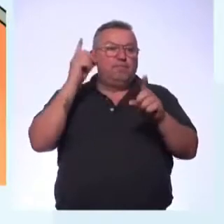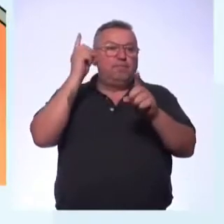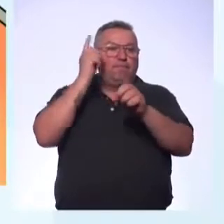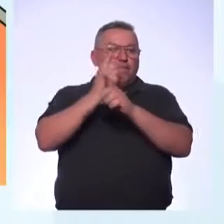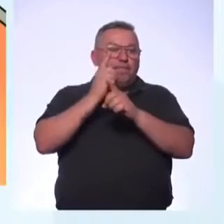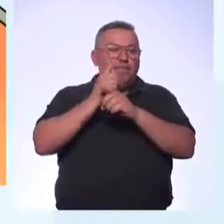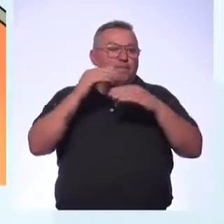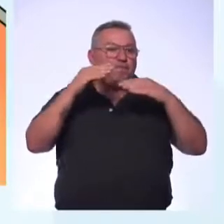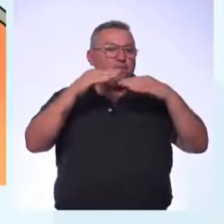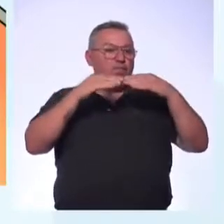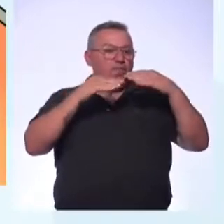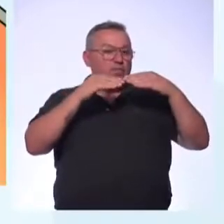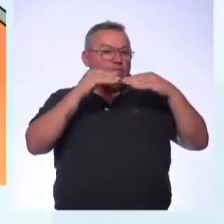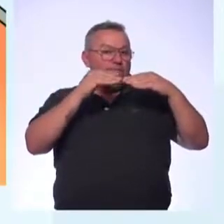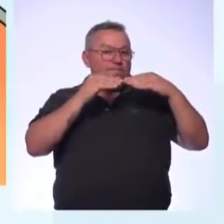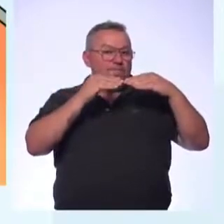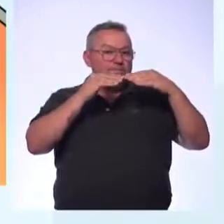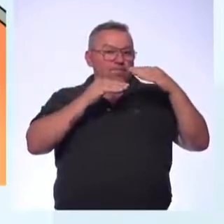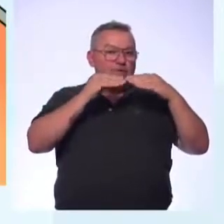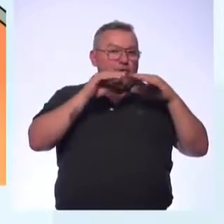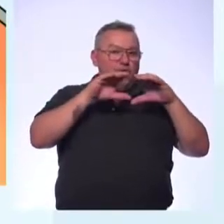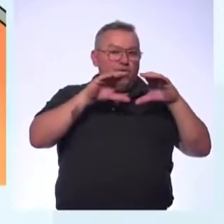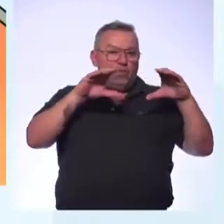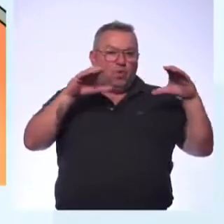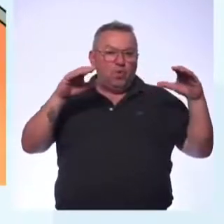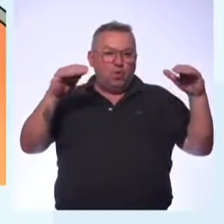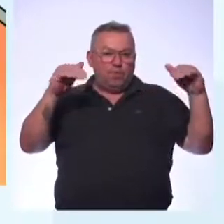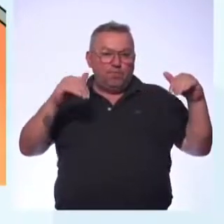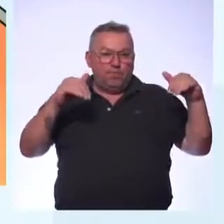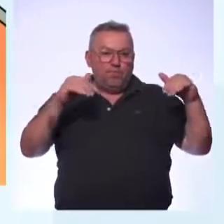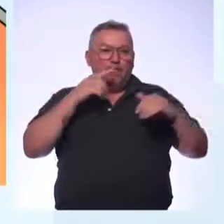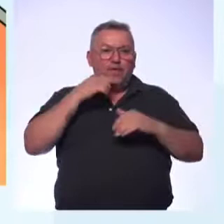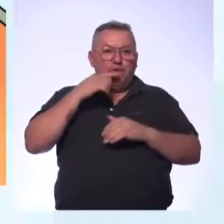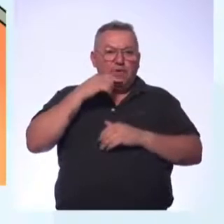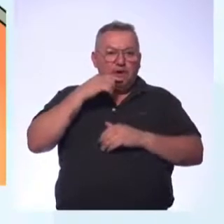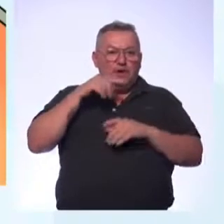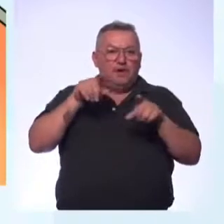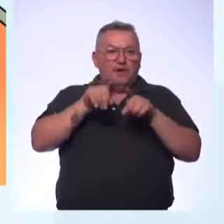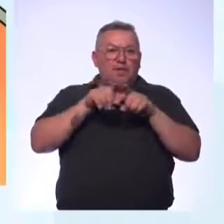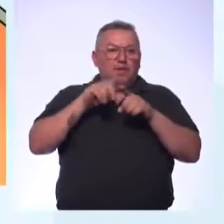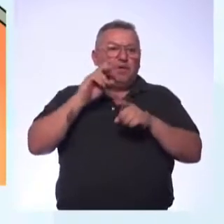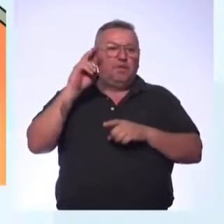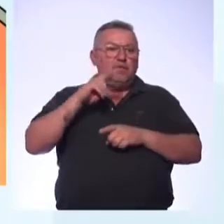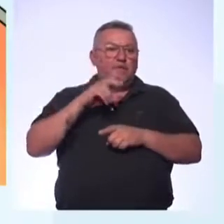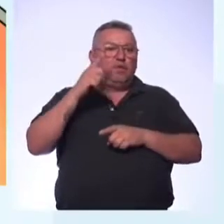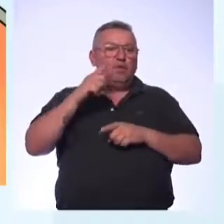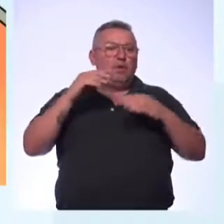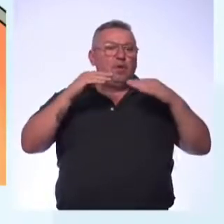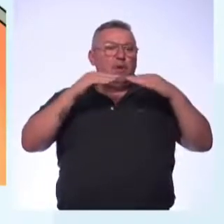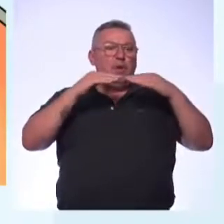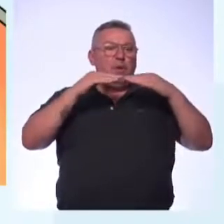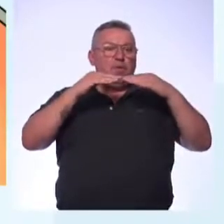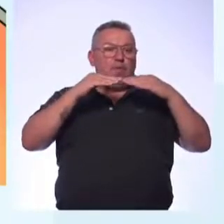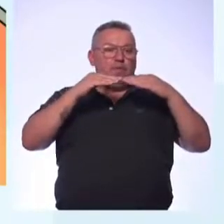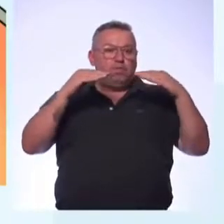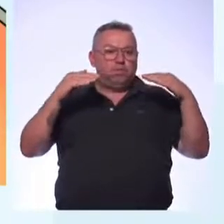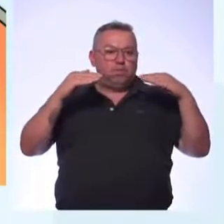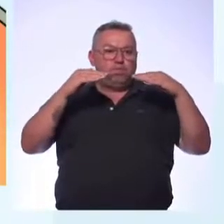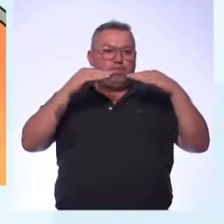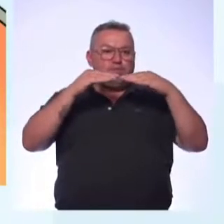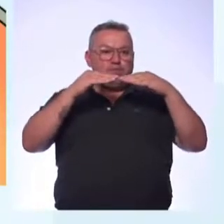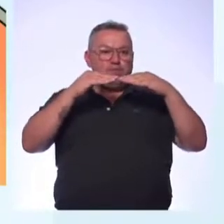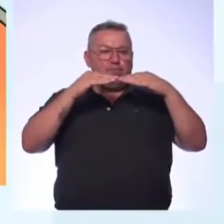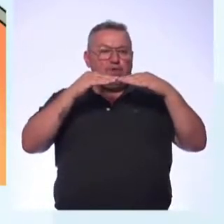placas tectônicas, veja o movimento do manto aí nas setas vermelhas, e aí vocês estão vendo duas placas se encontrando. E aí nós